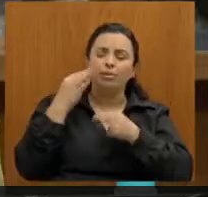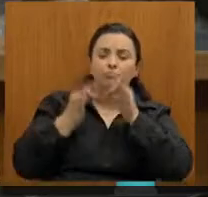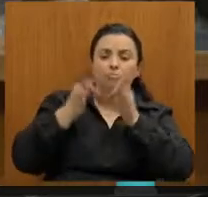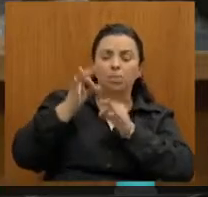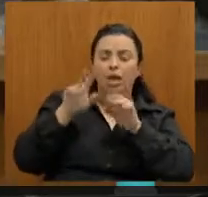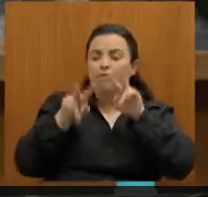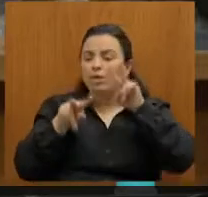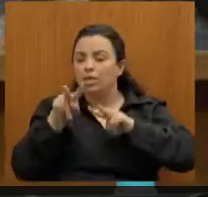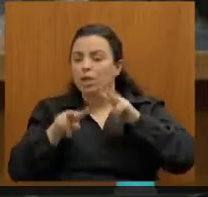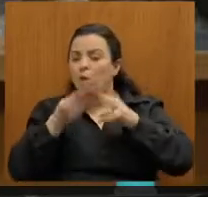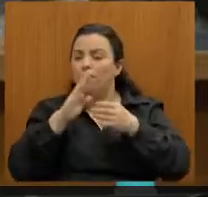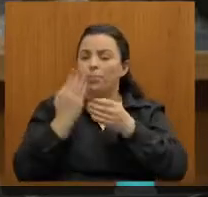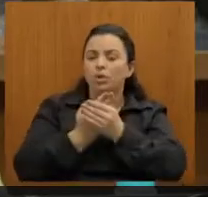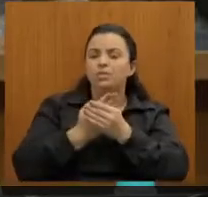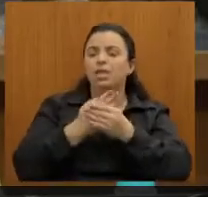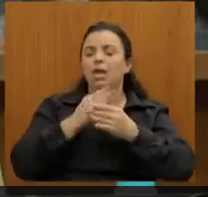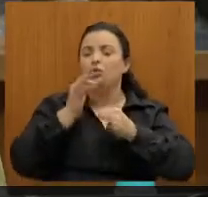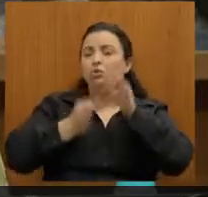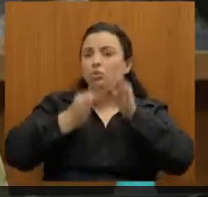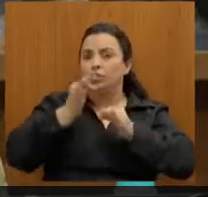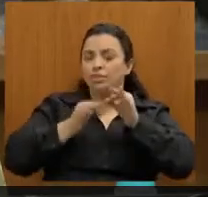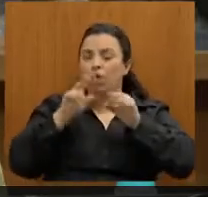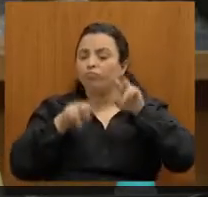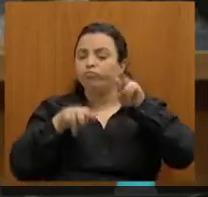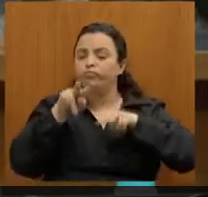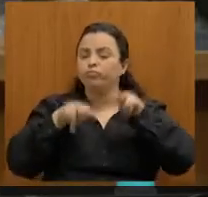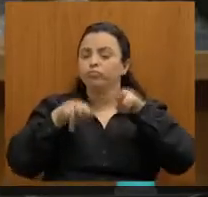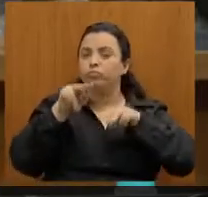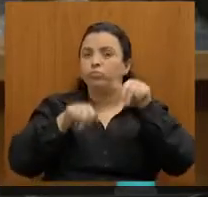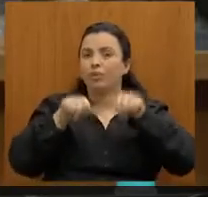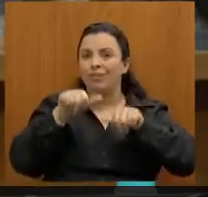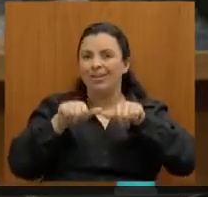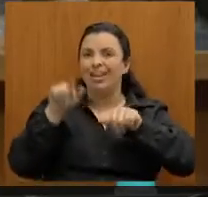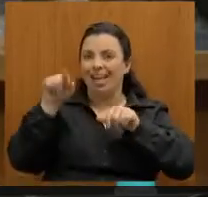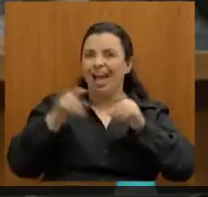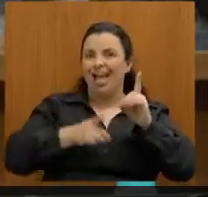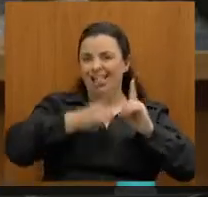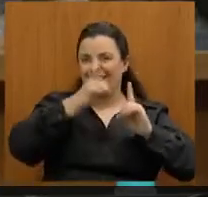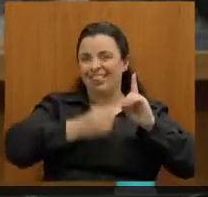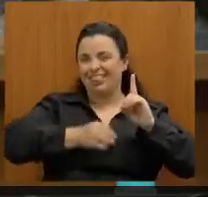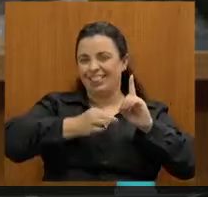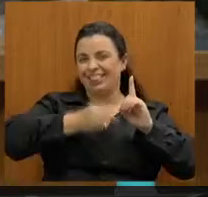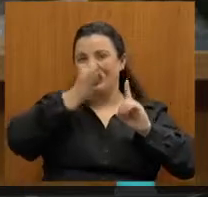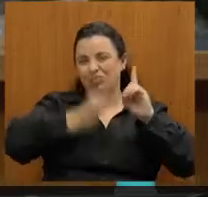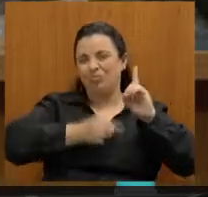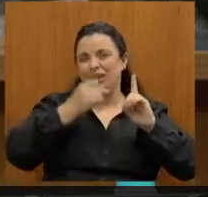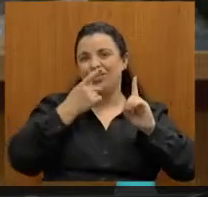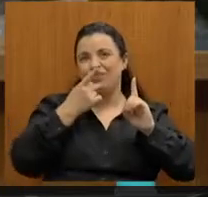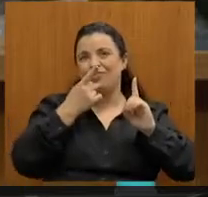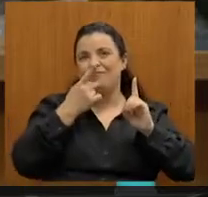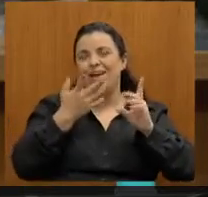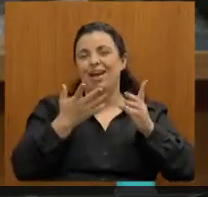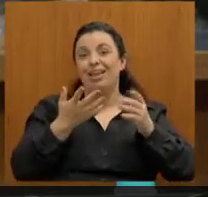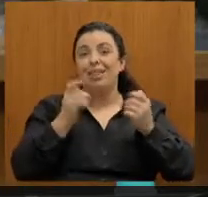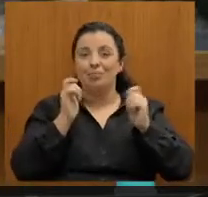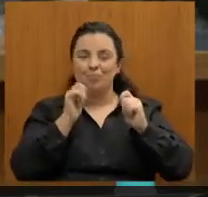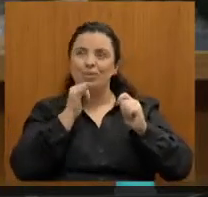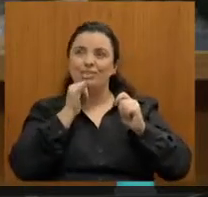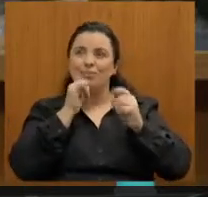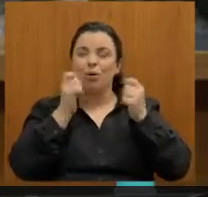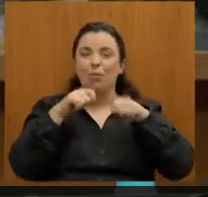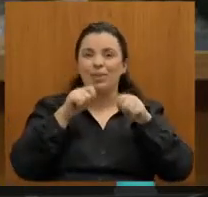é e a desembargadora Ana Paula sempre menciona isso né que eu falo muito sobre a questão da competência